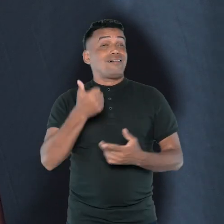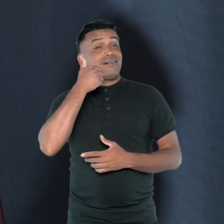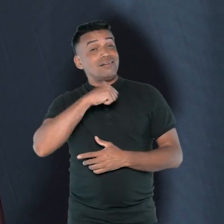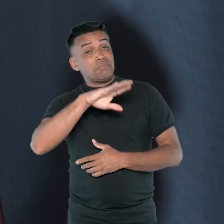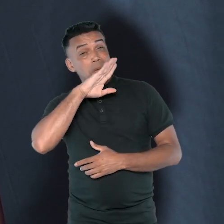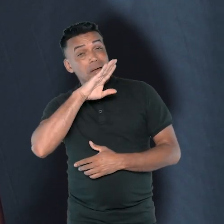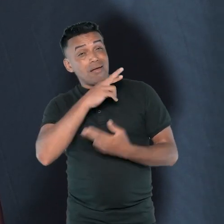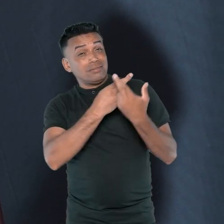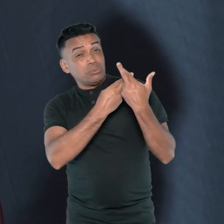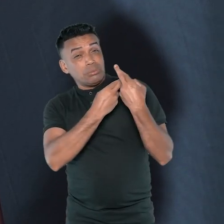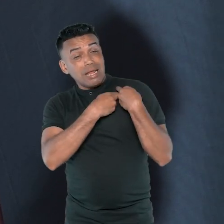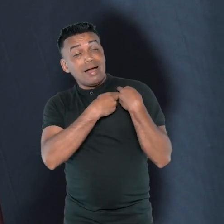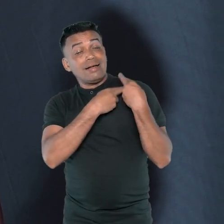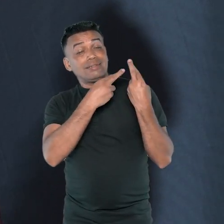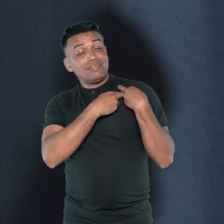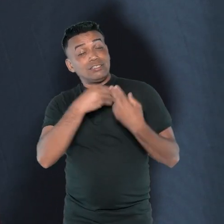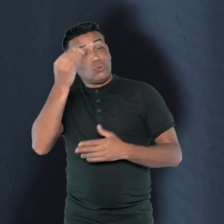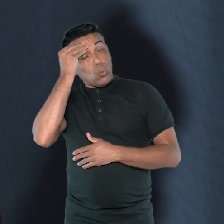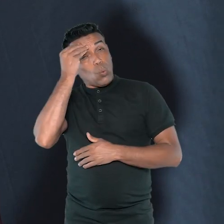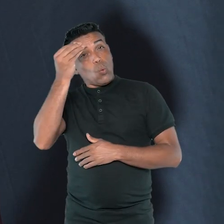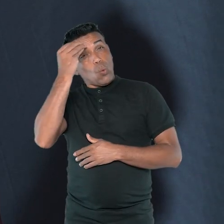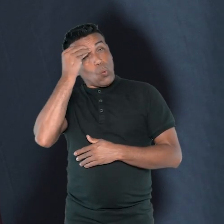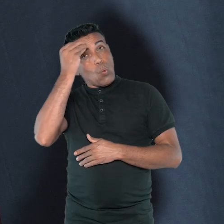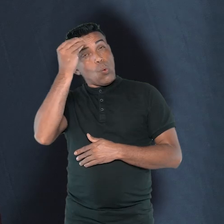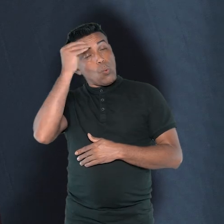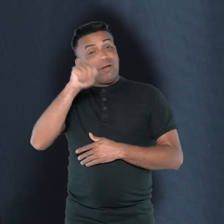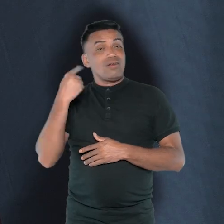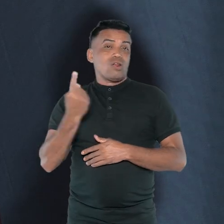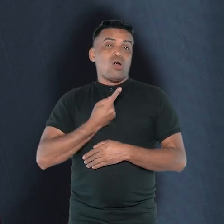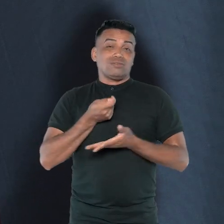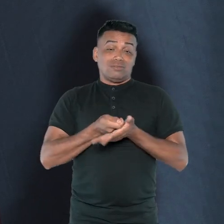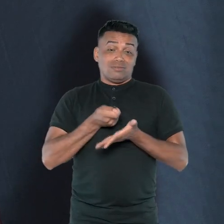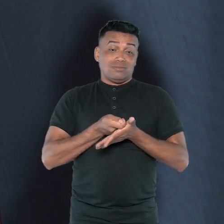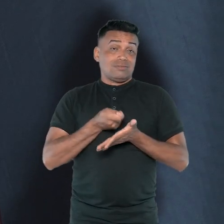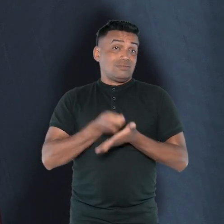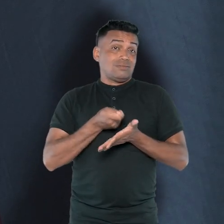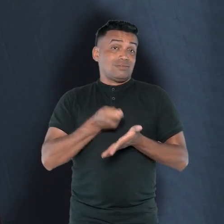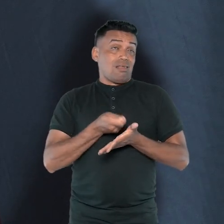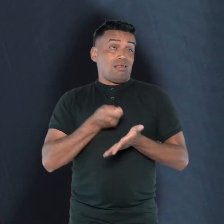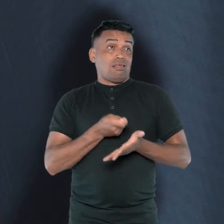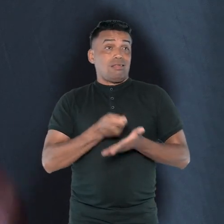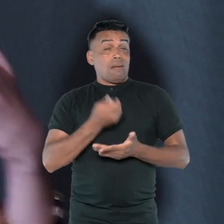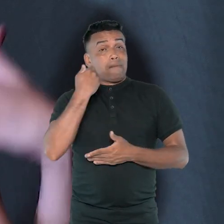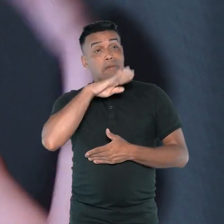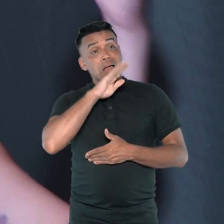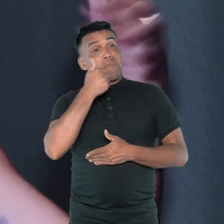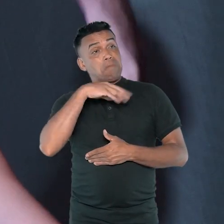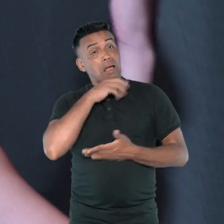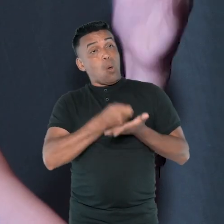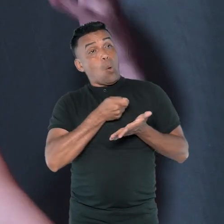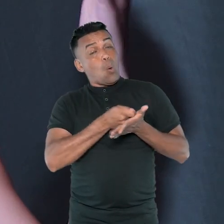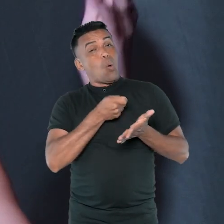recai toda a culpa. Nós somos muito exigentes com as nossas mamães, né, mais do que a gente espera